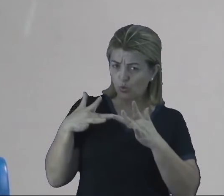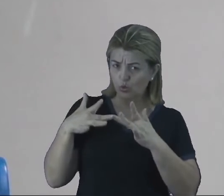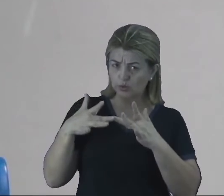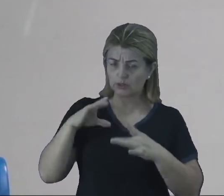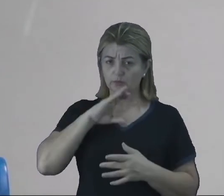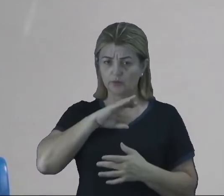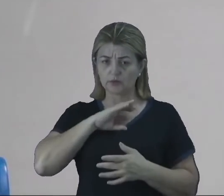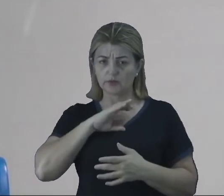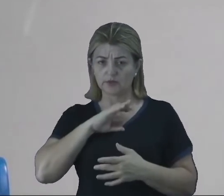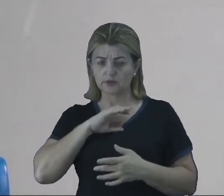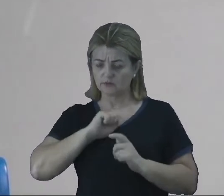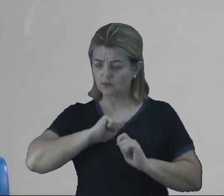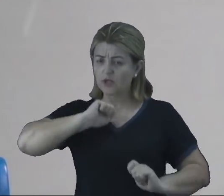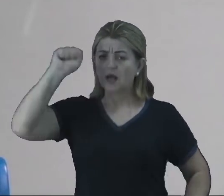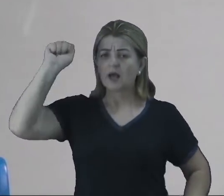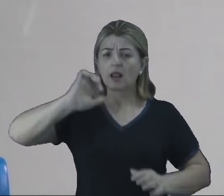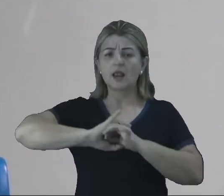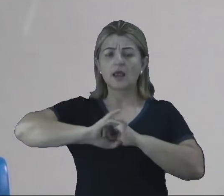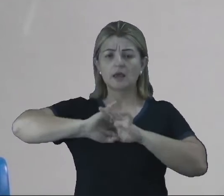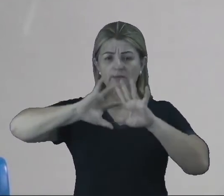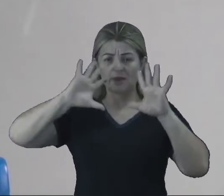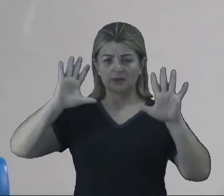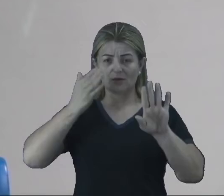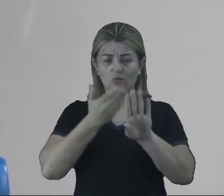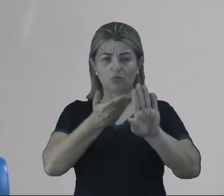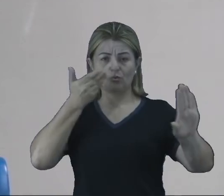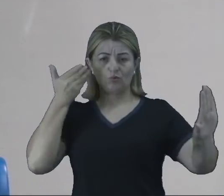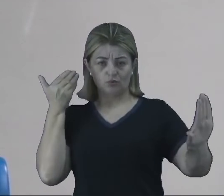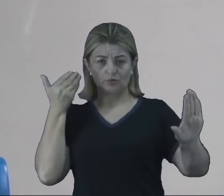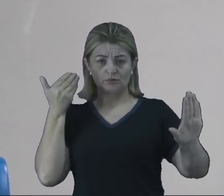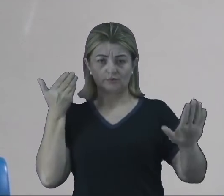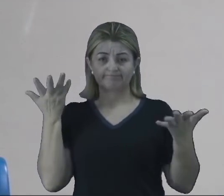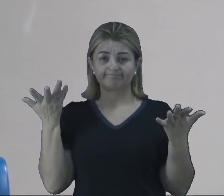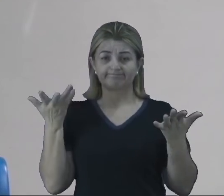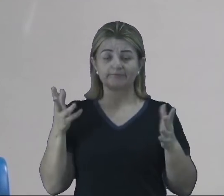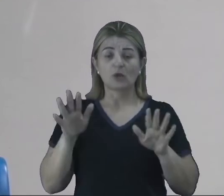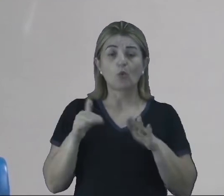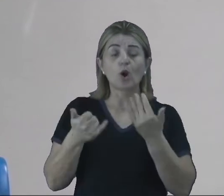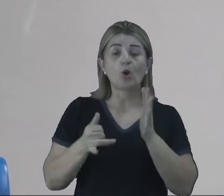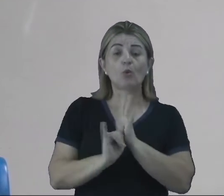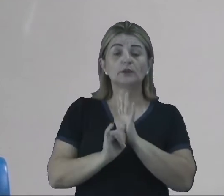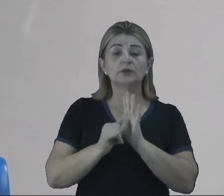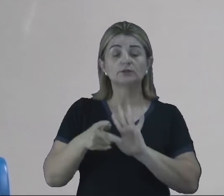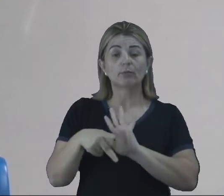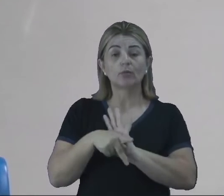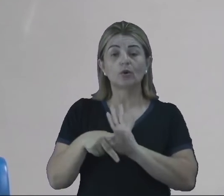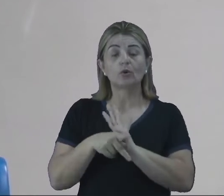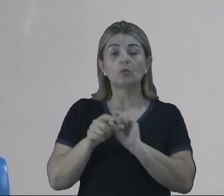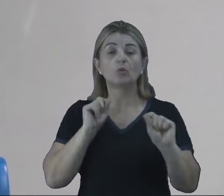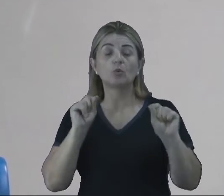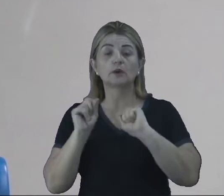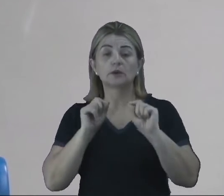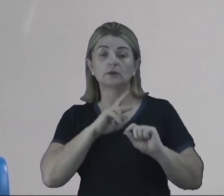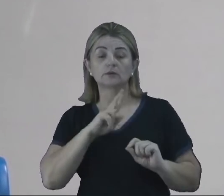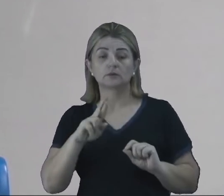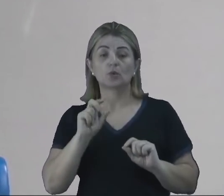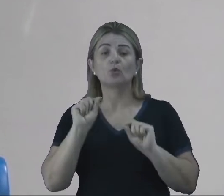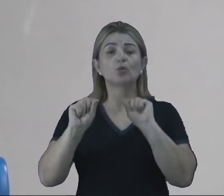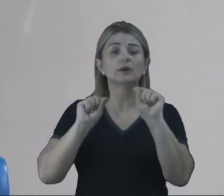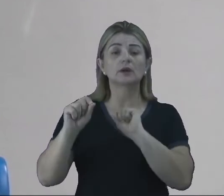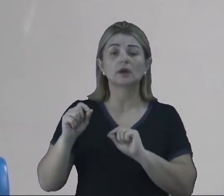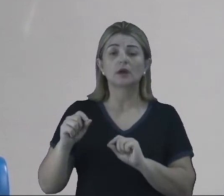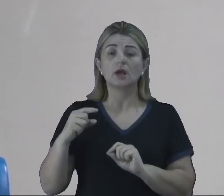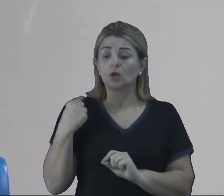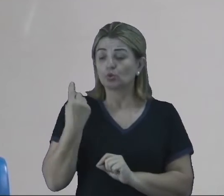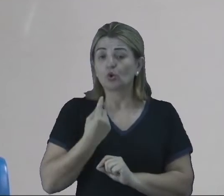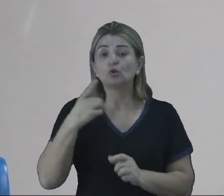do condoreirismo. Na verdade, vocês vão ver que é uma tendência, né? Vocês já viram, aliás, na escola, que é mais uma revisão. E vocês vão ver também que há essa